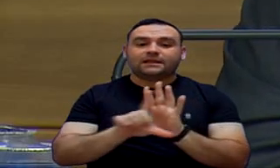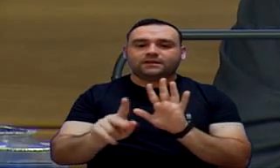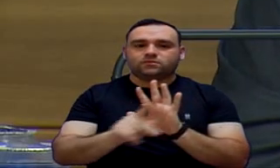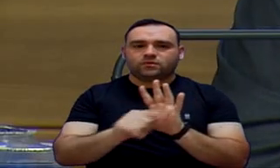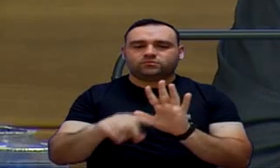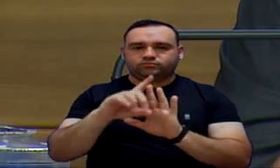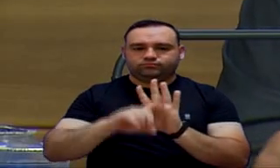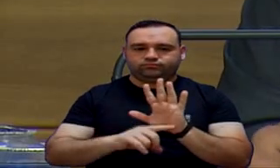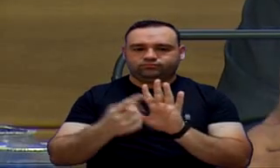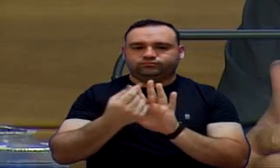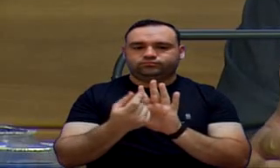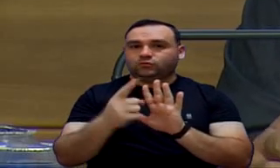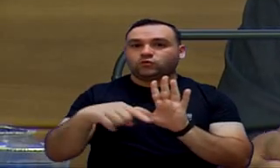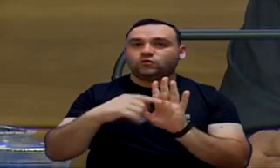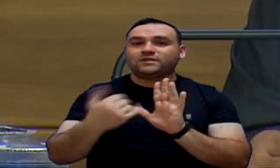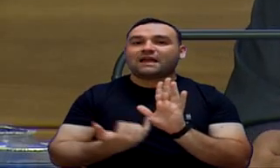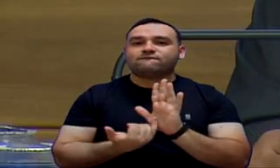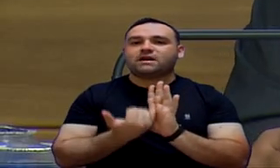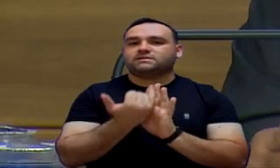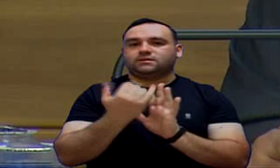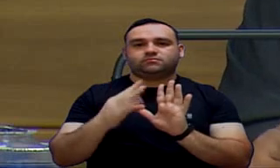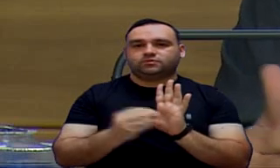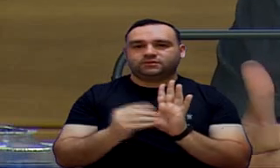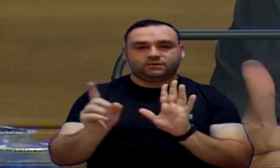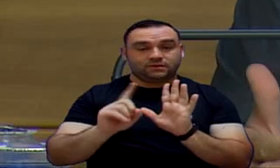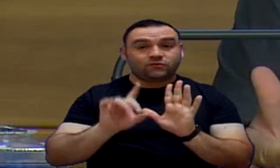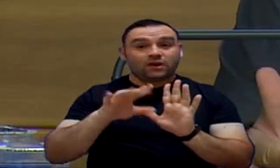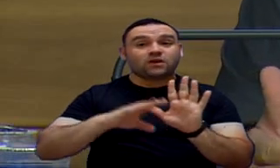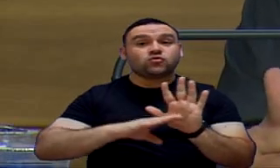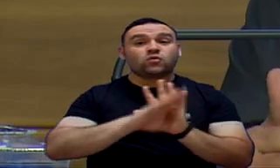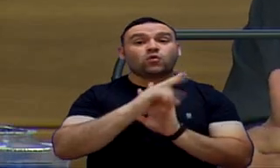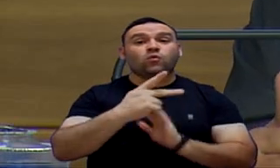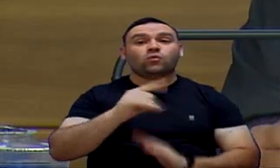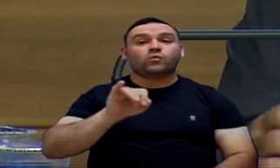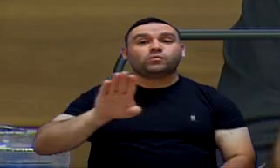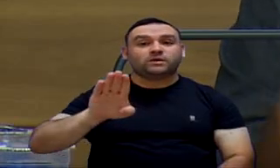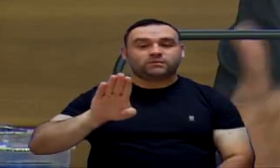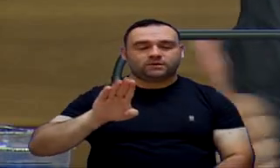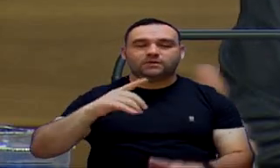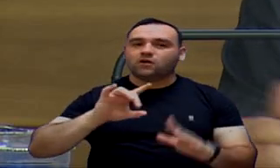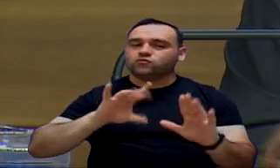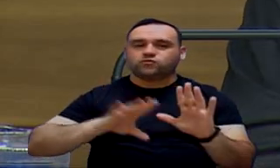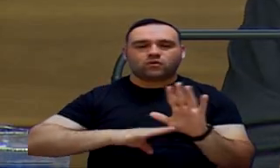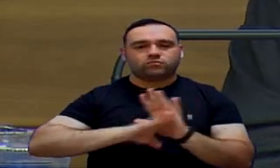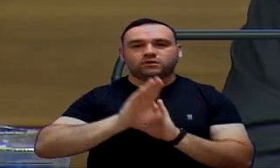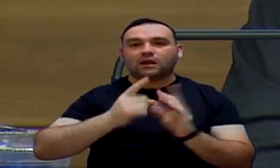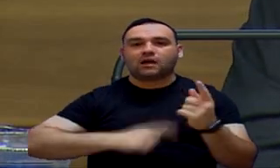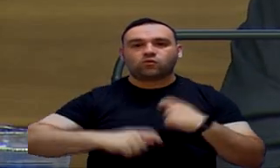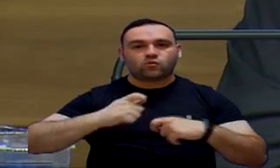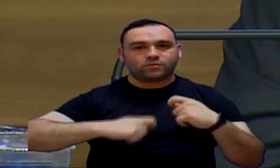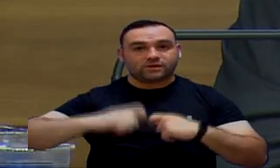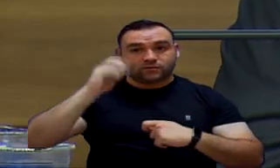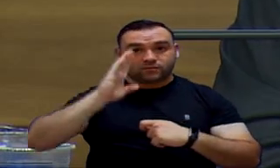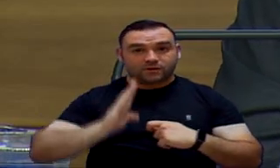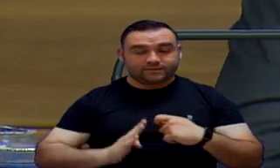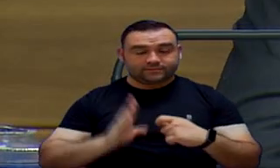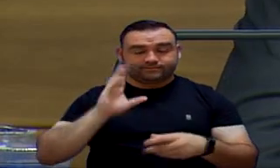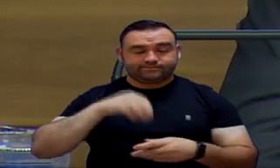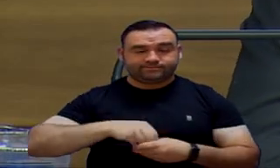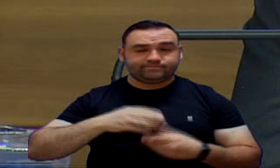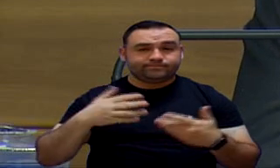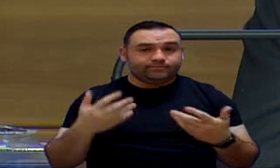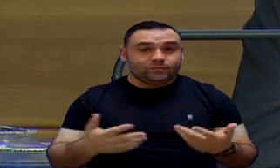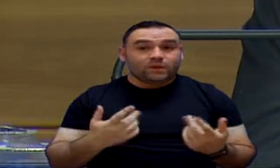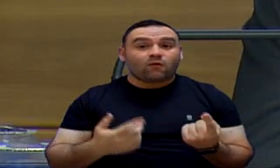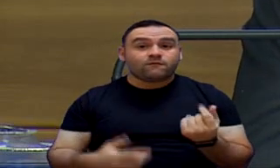essa mensagem é só crescimento de PIB é só crescimento da economia então é